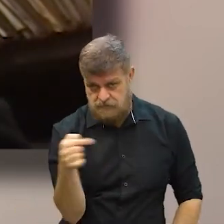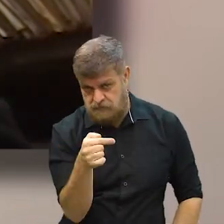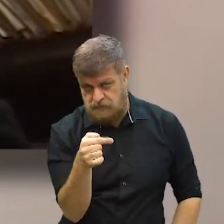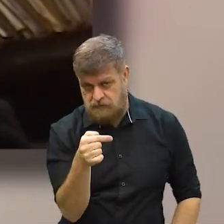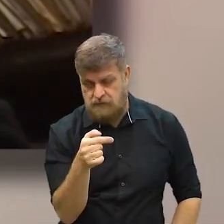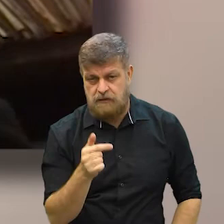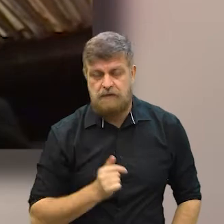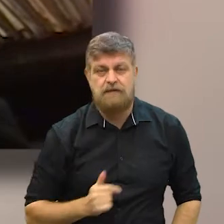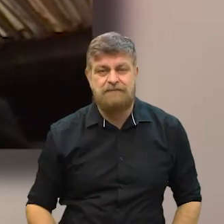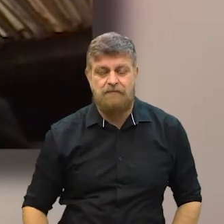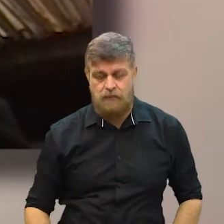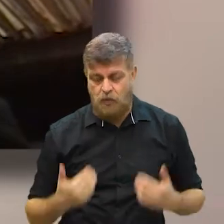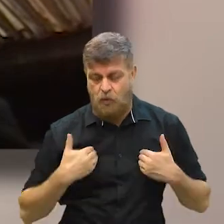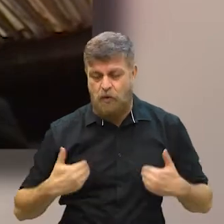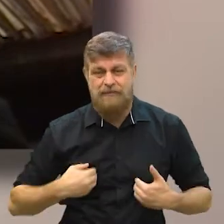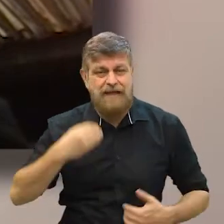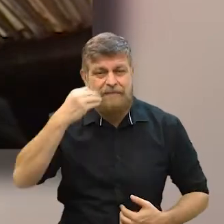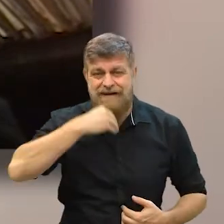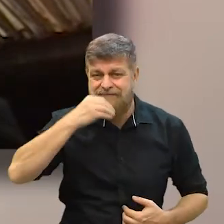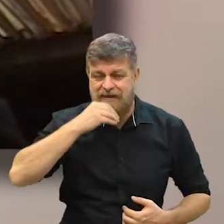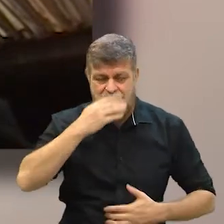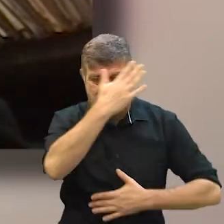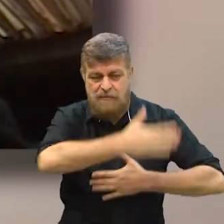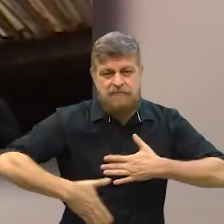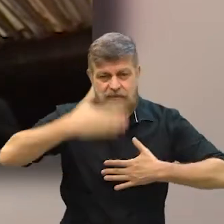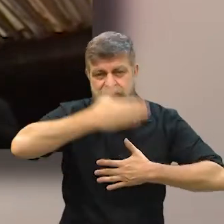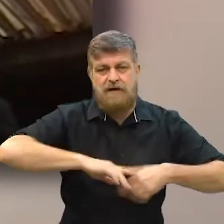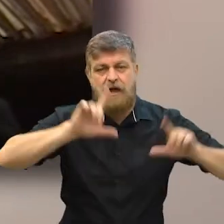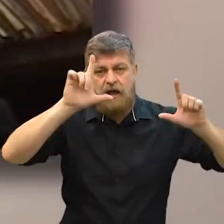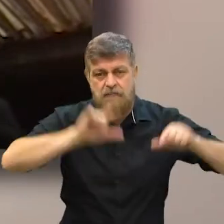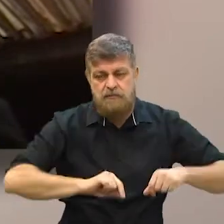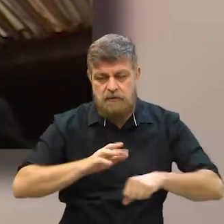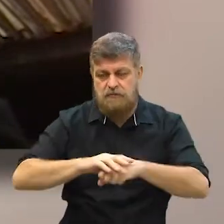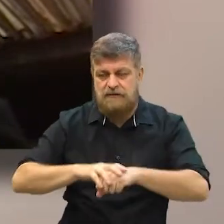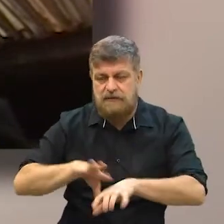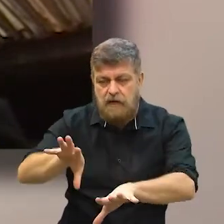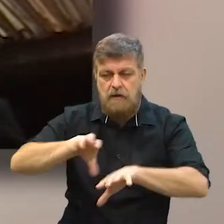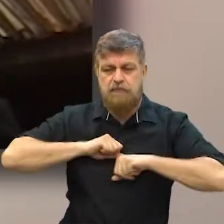uma vulnerabilidade a doenças